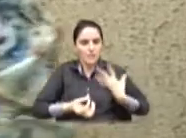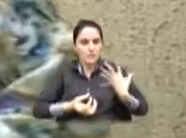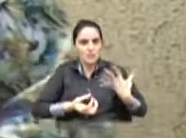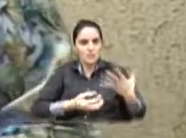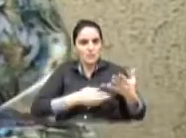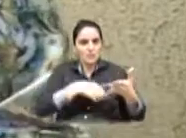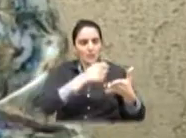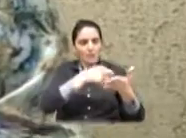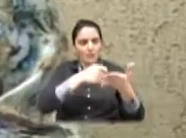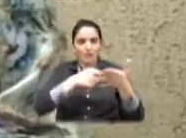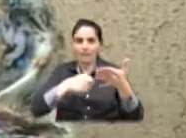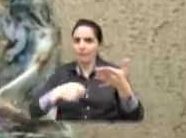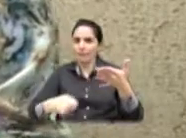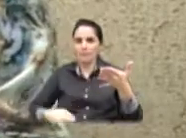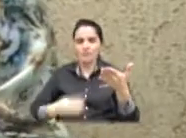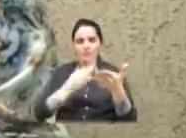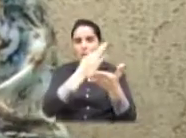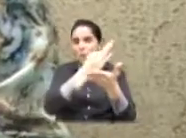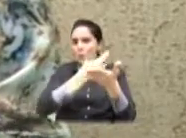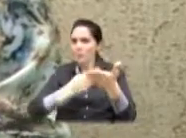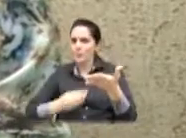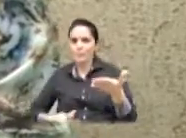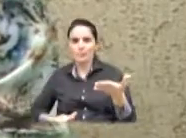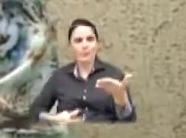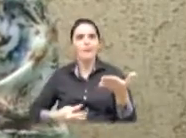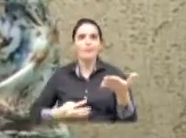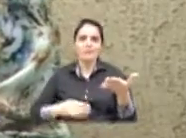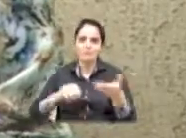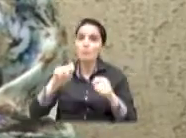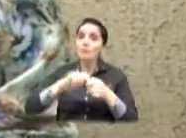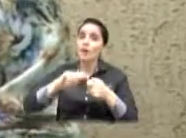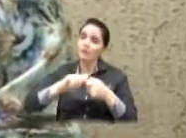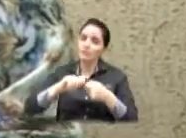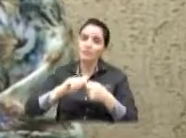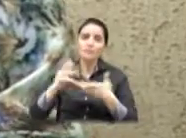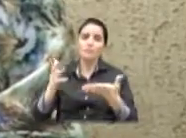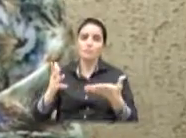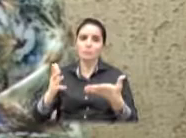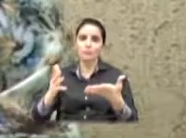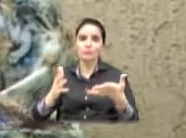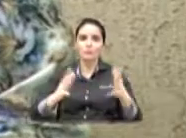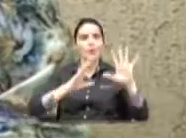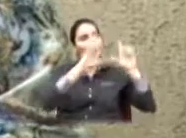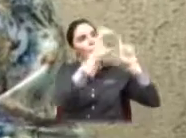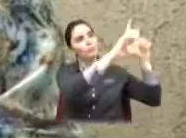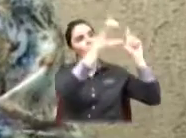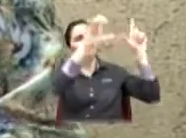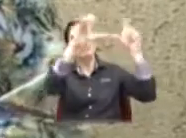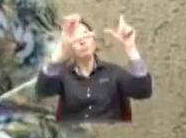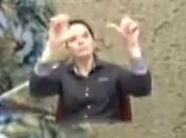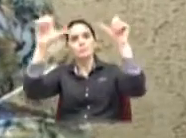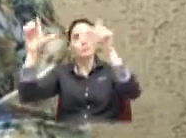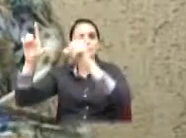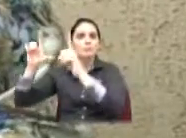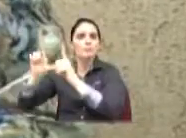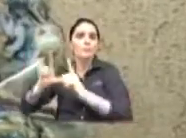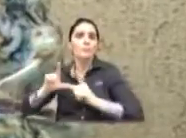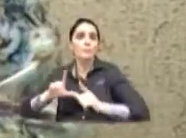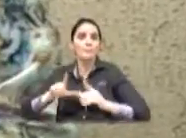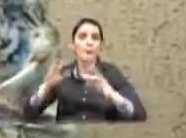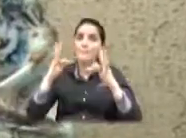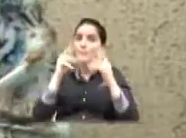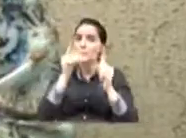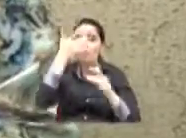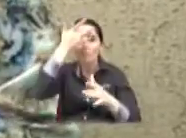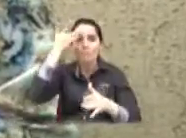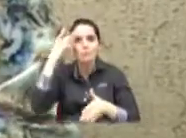todo tipo de trabalho vai ser feito e vai ser exposto qualquer ideia não é realizar uma competição